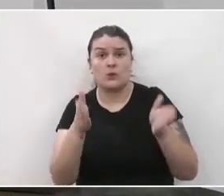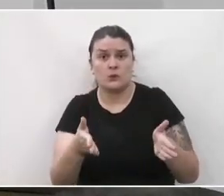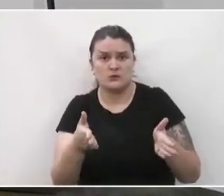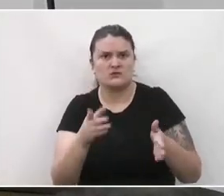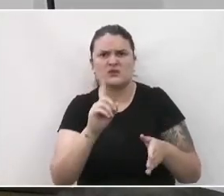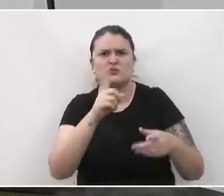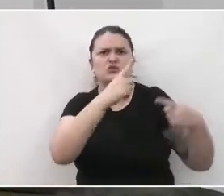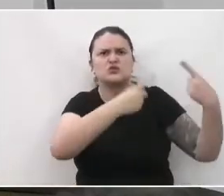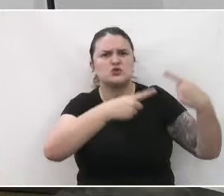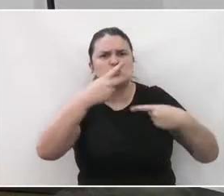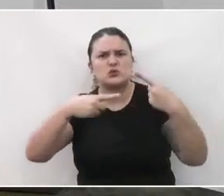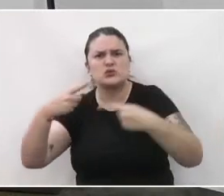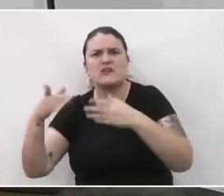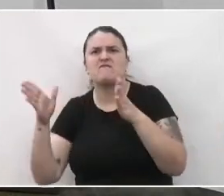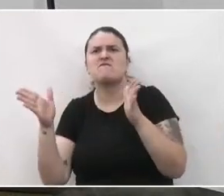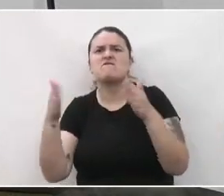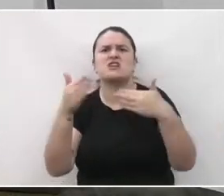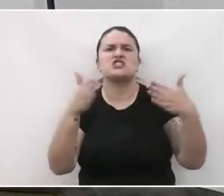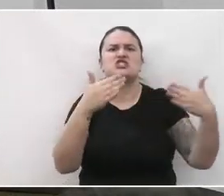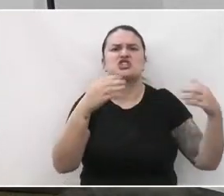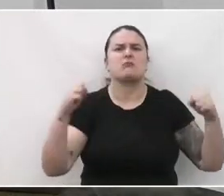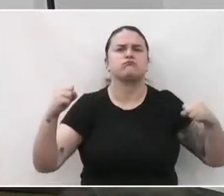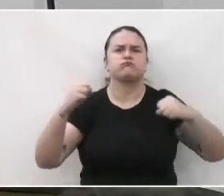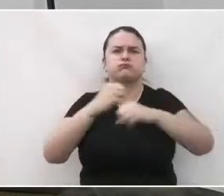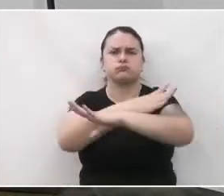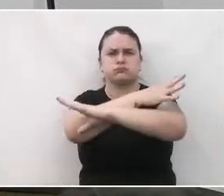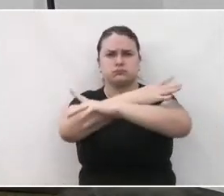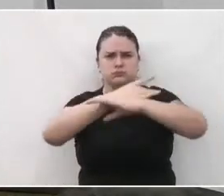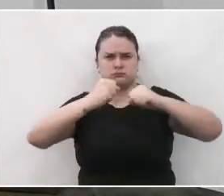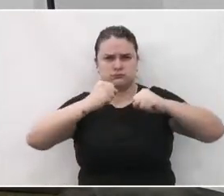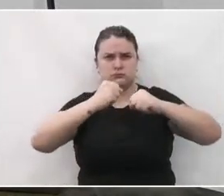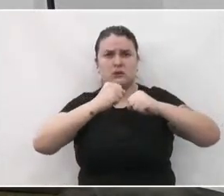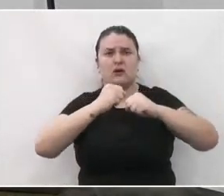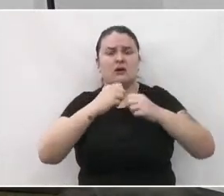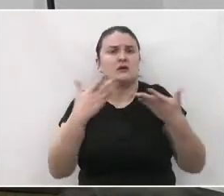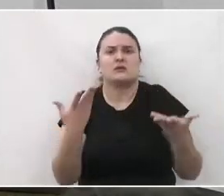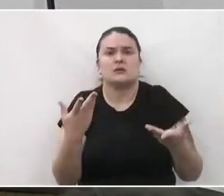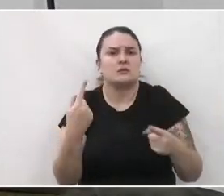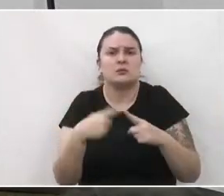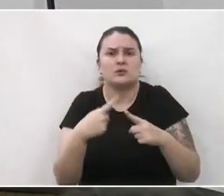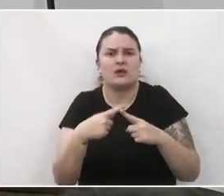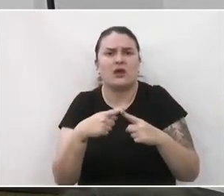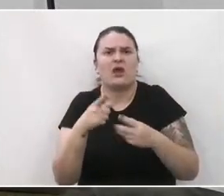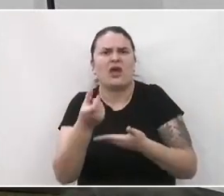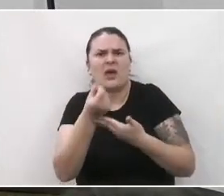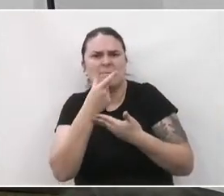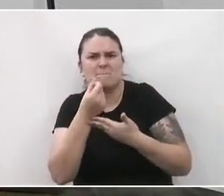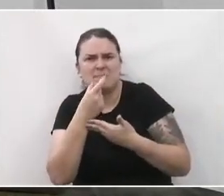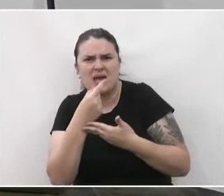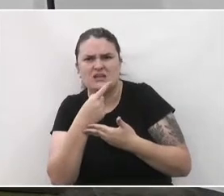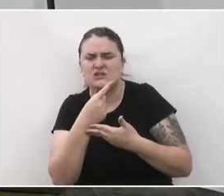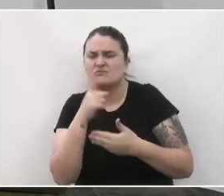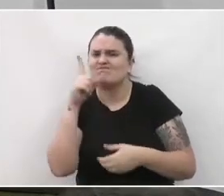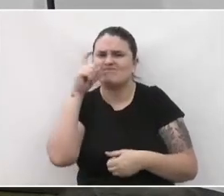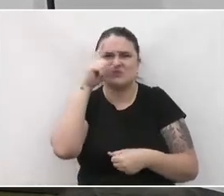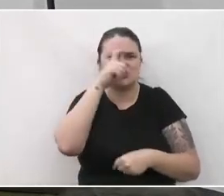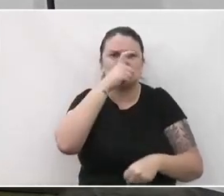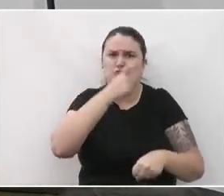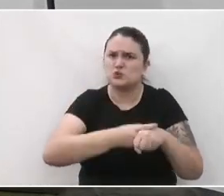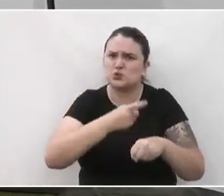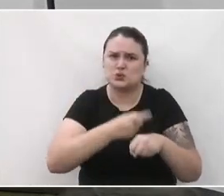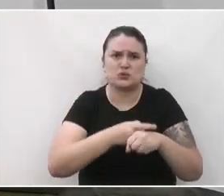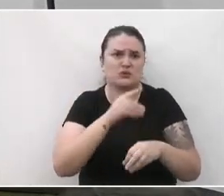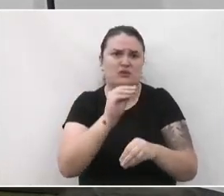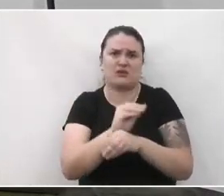se discute mais lockdown ou não, porque lockdown, eu acho que era o remédio mais amargo para nós tratarmos